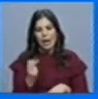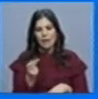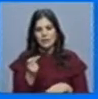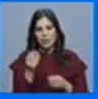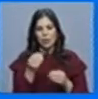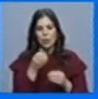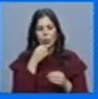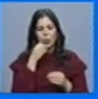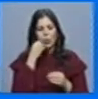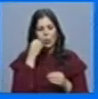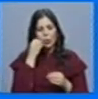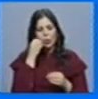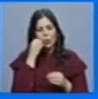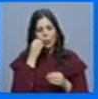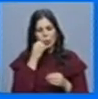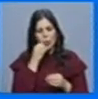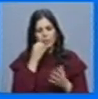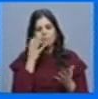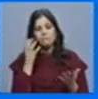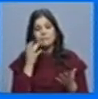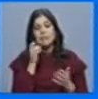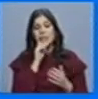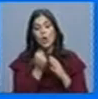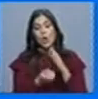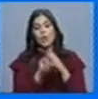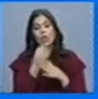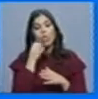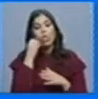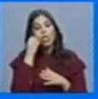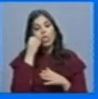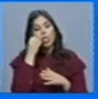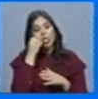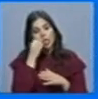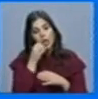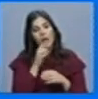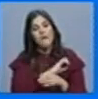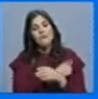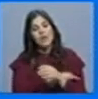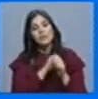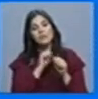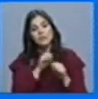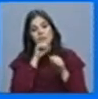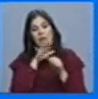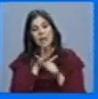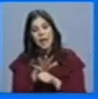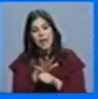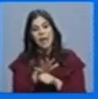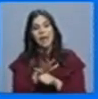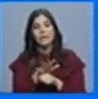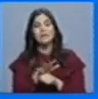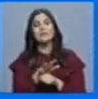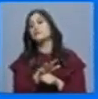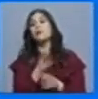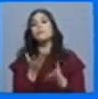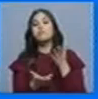muito lentamente. E para se ter formado muito lentamente, quer dizer que as forças de maré gravitacional entre a Terra e a Lua